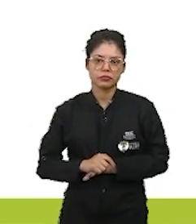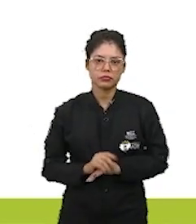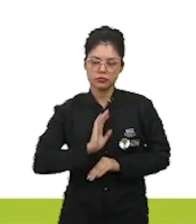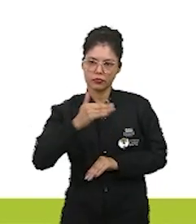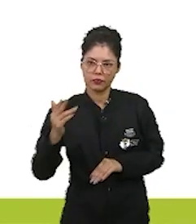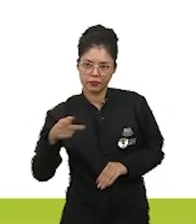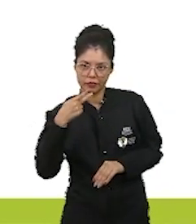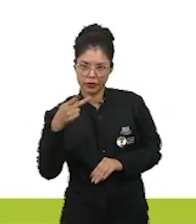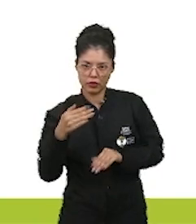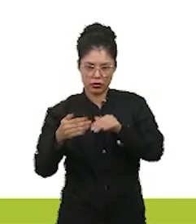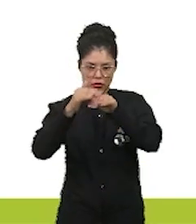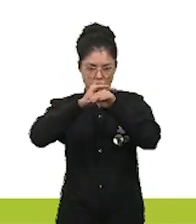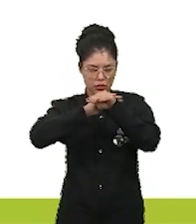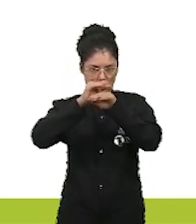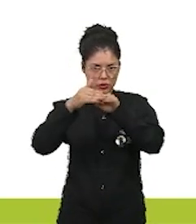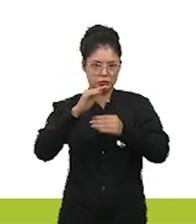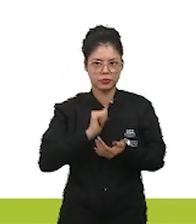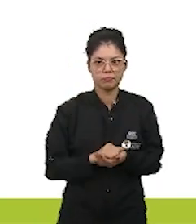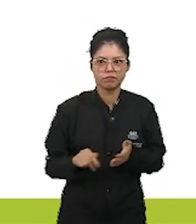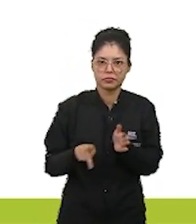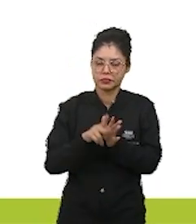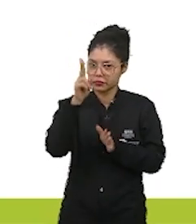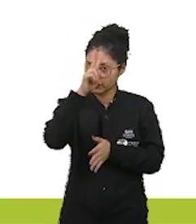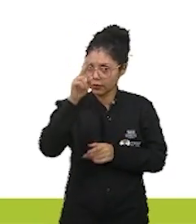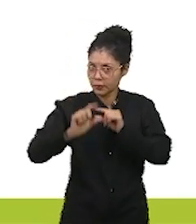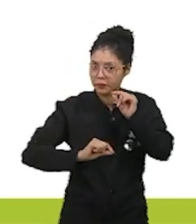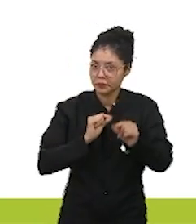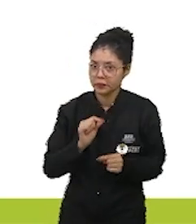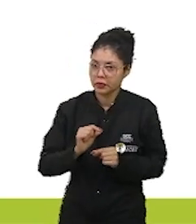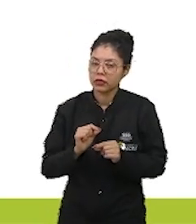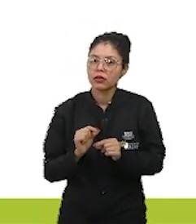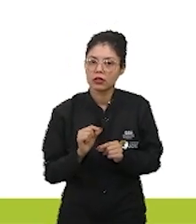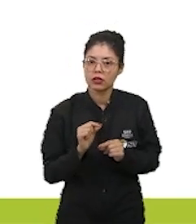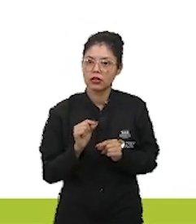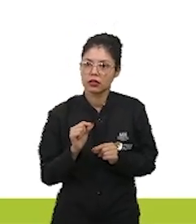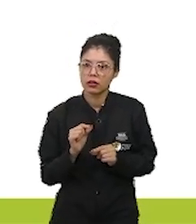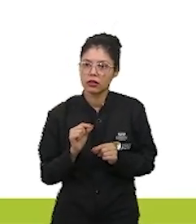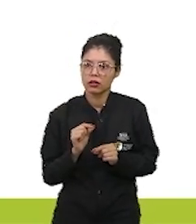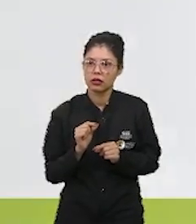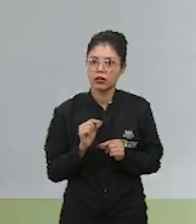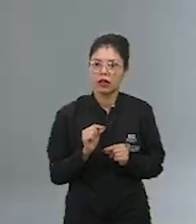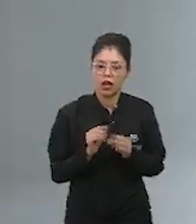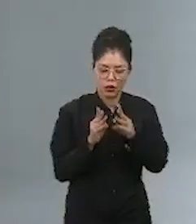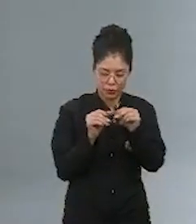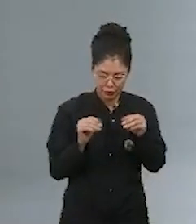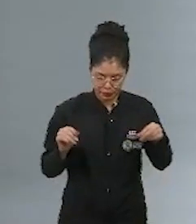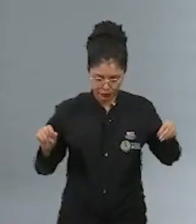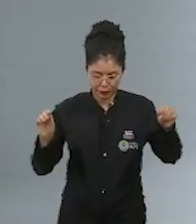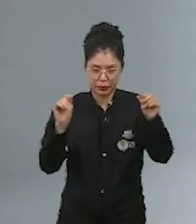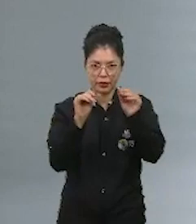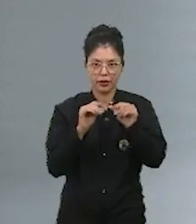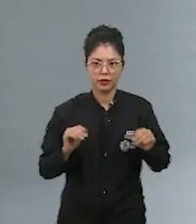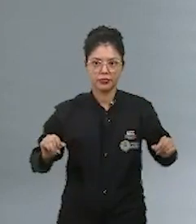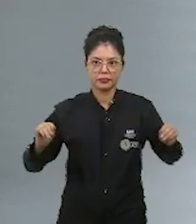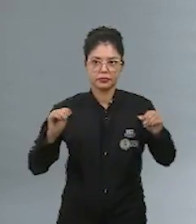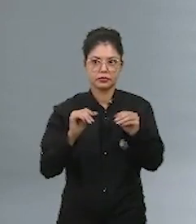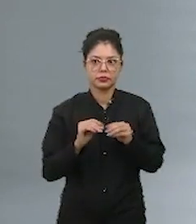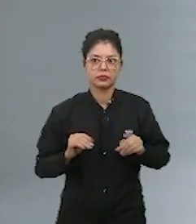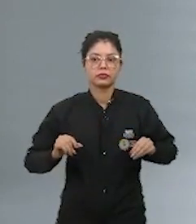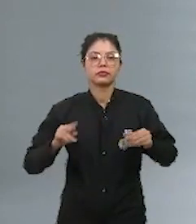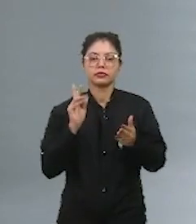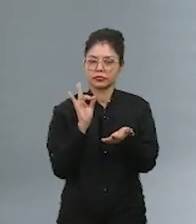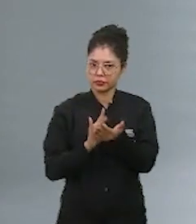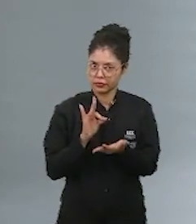eu falo de rochas sedimentares, é interessante falar sobre a areia. A areia,